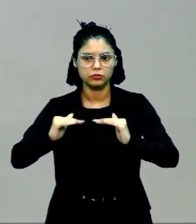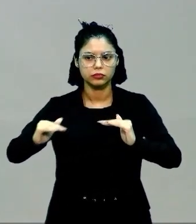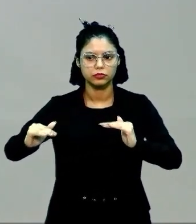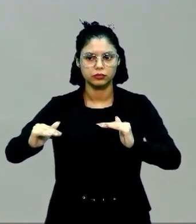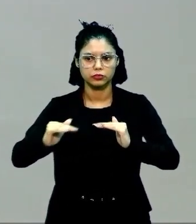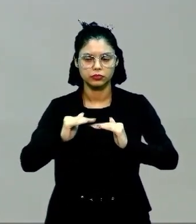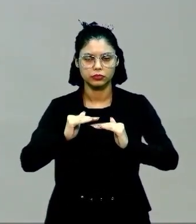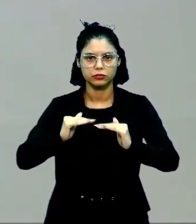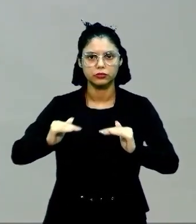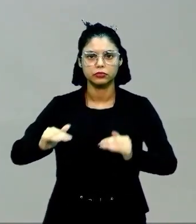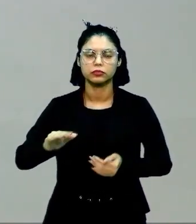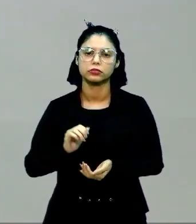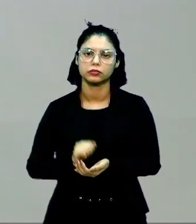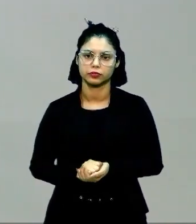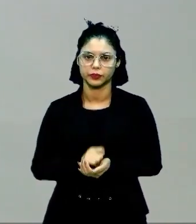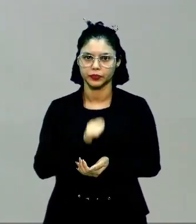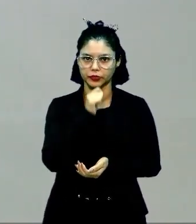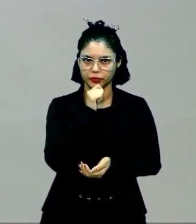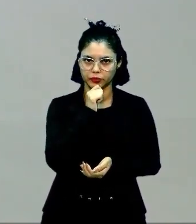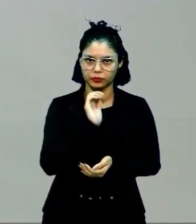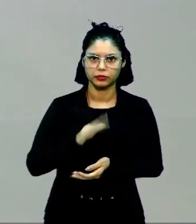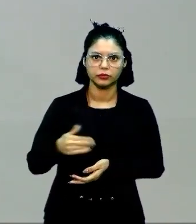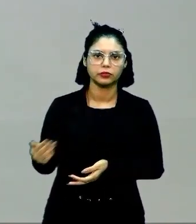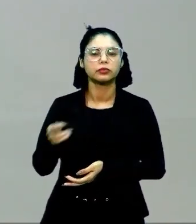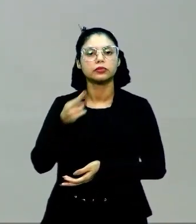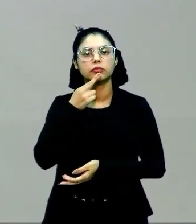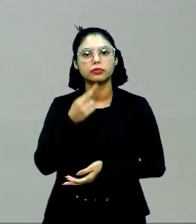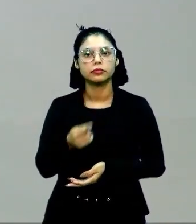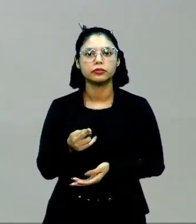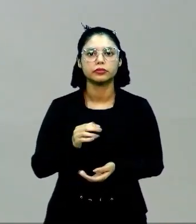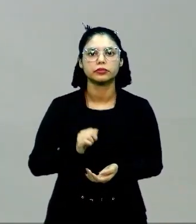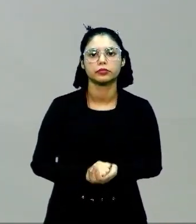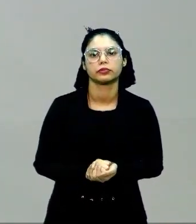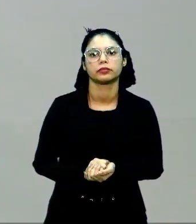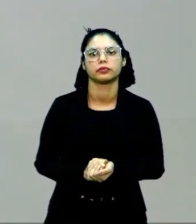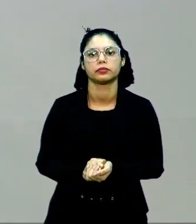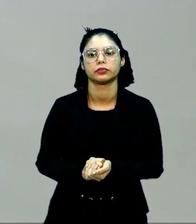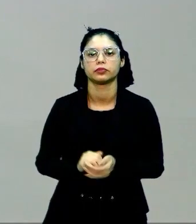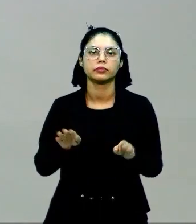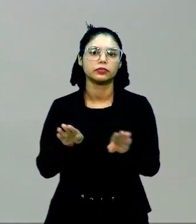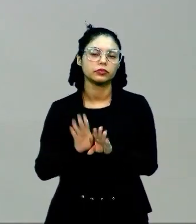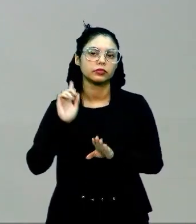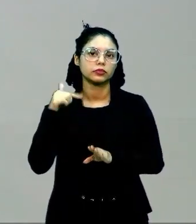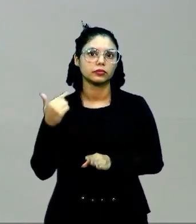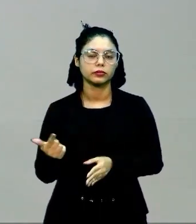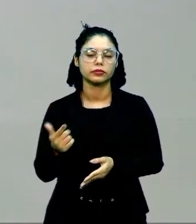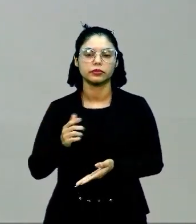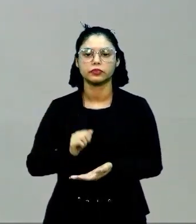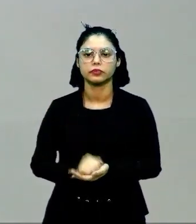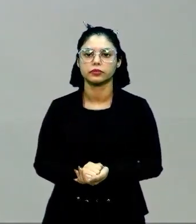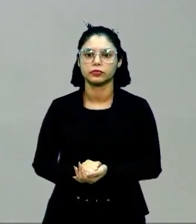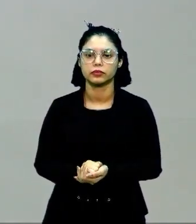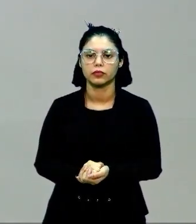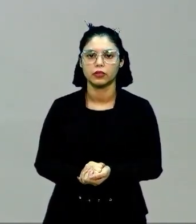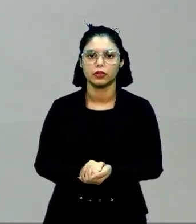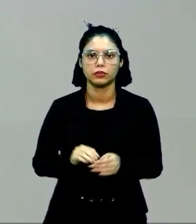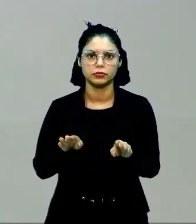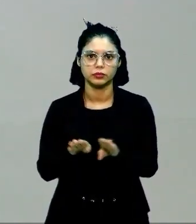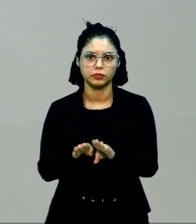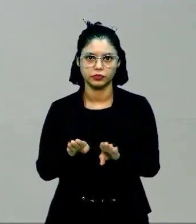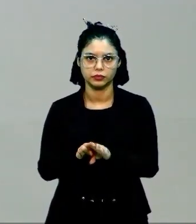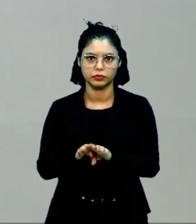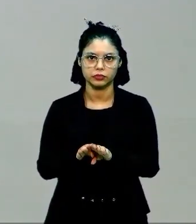superficiais. Porque quando você resolve compreender o outro, olha só, o relativismo,